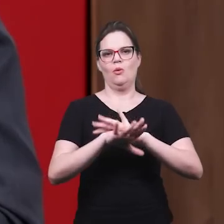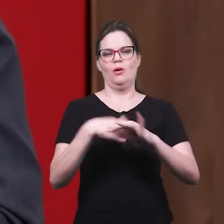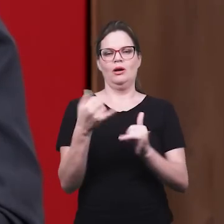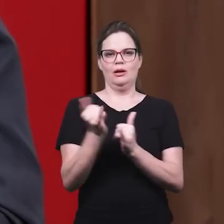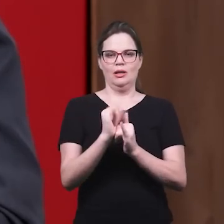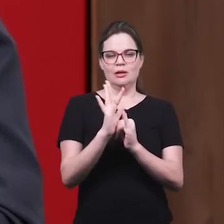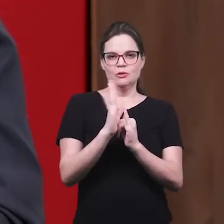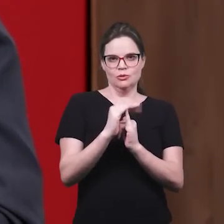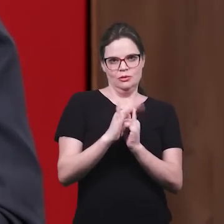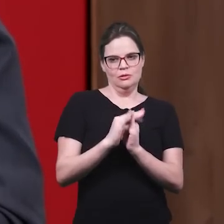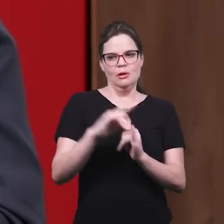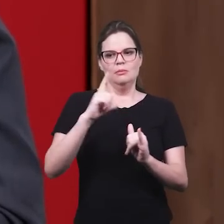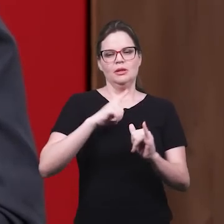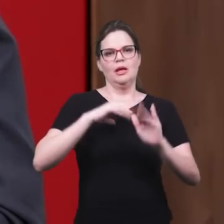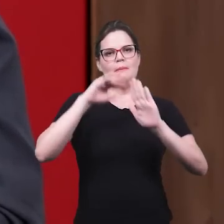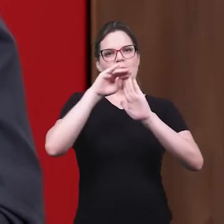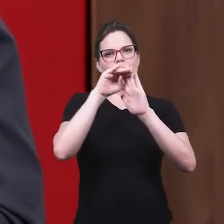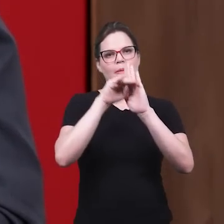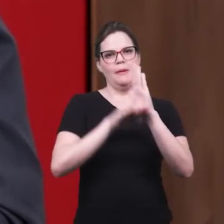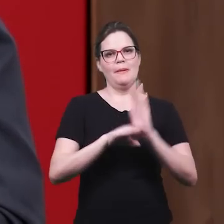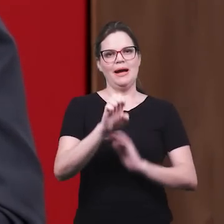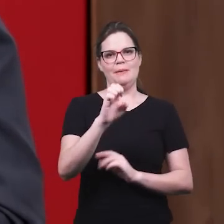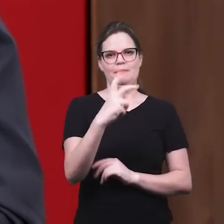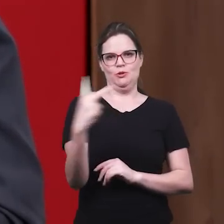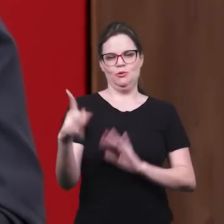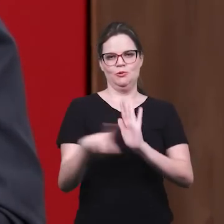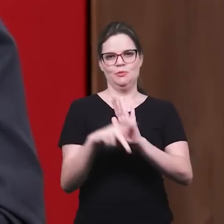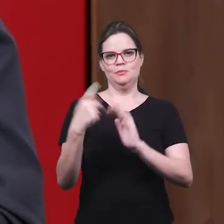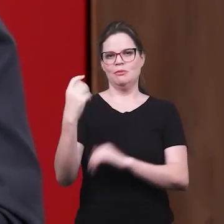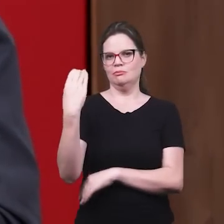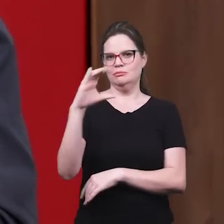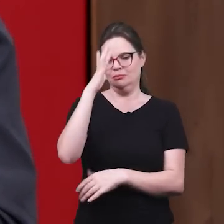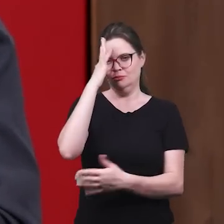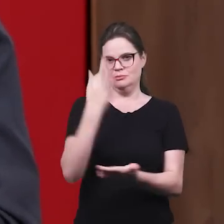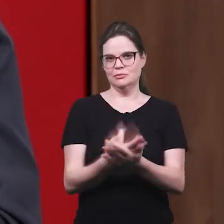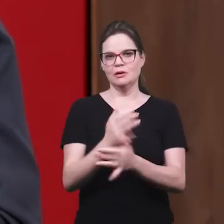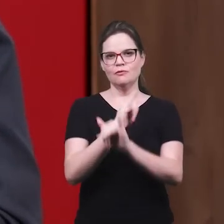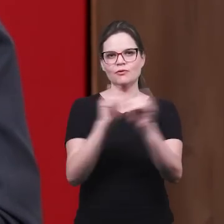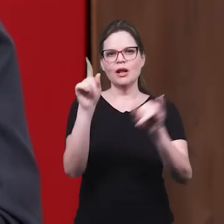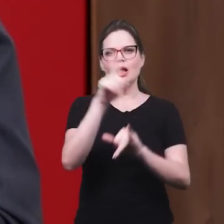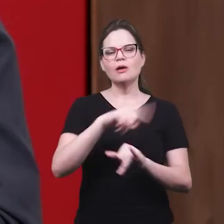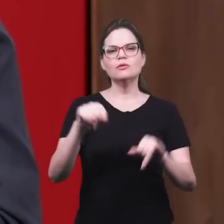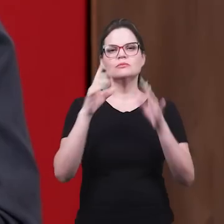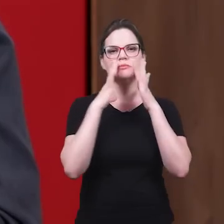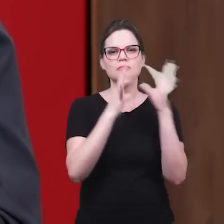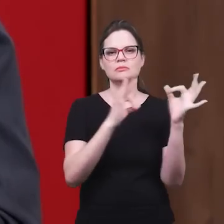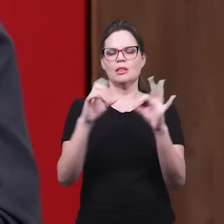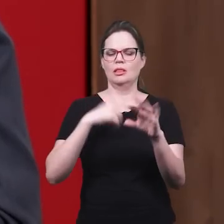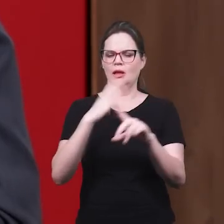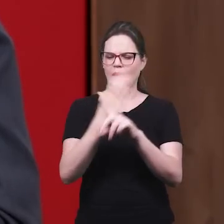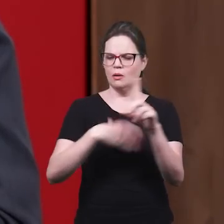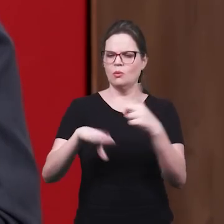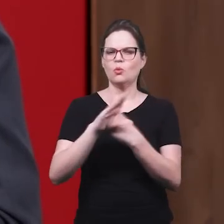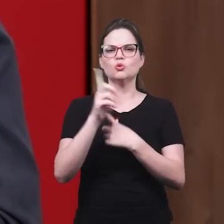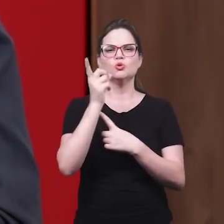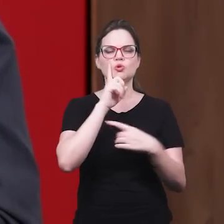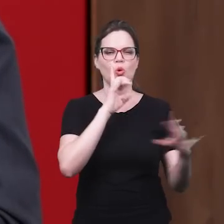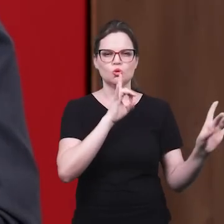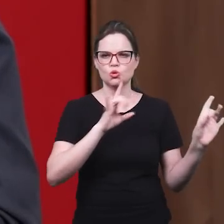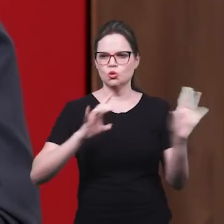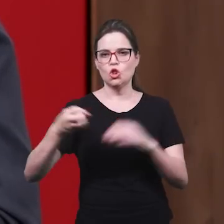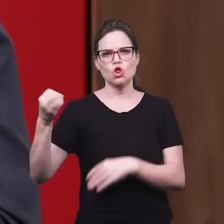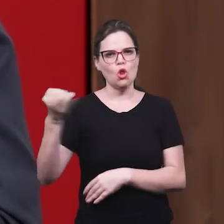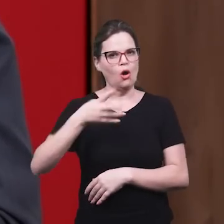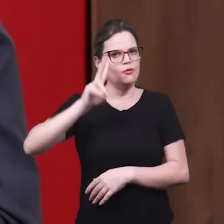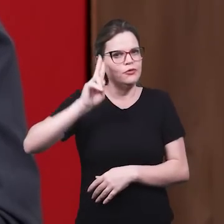do programa Ciência e Fé. E também dizer a todos que nos acompanham que nós temos cultos diários inéditos, sempre